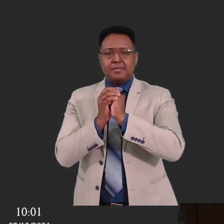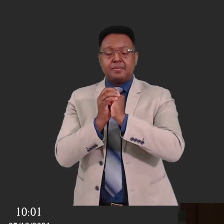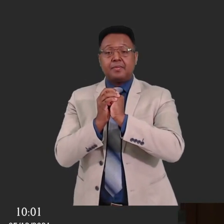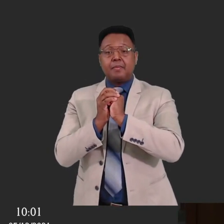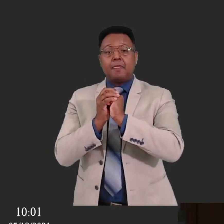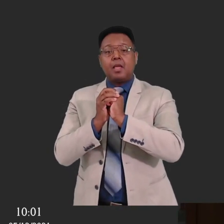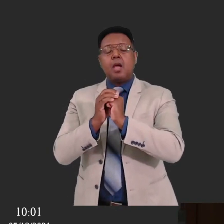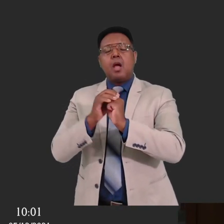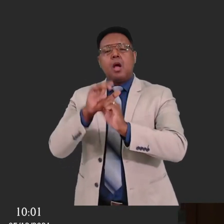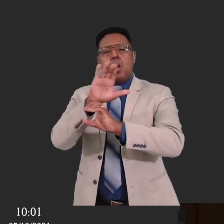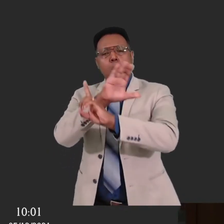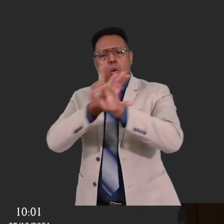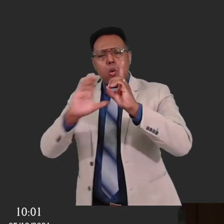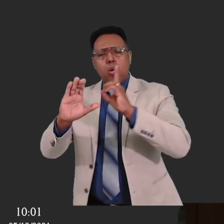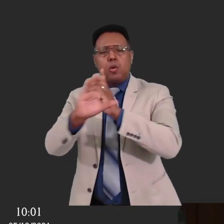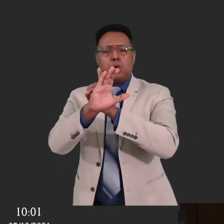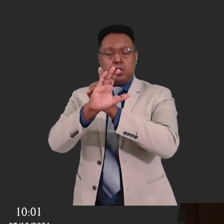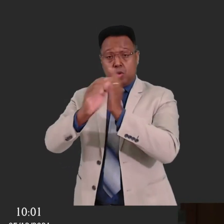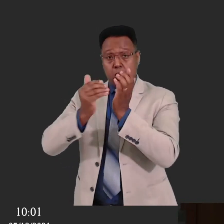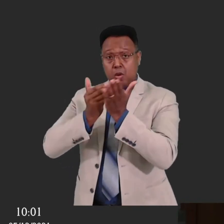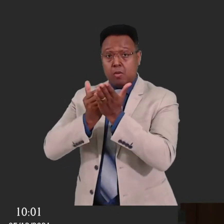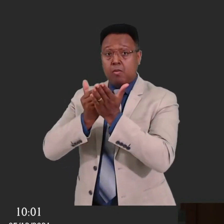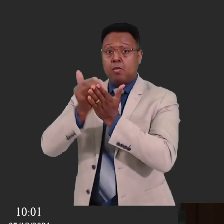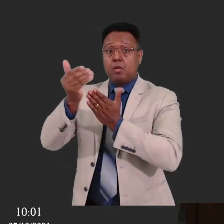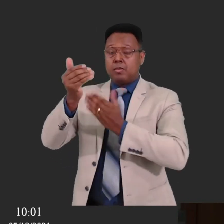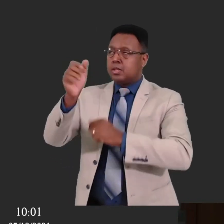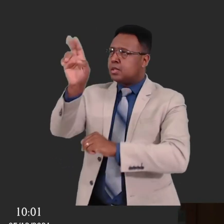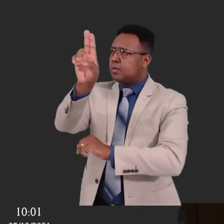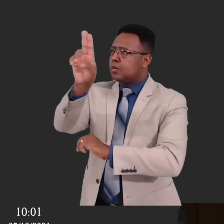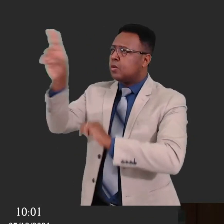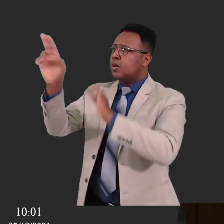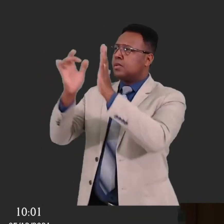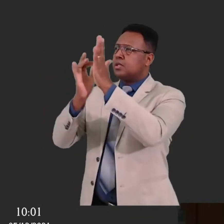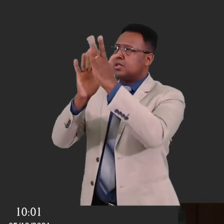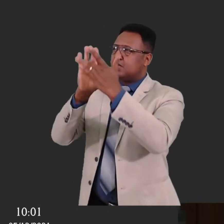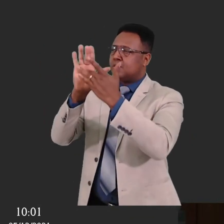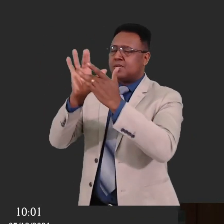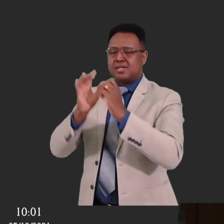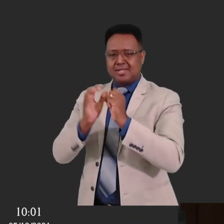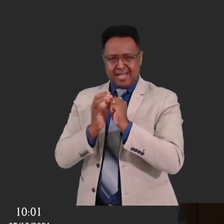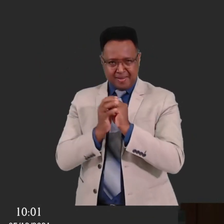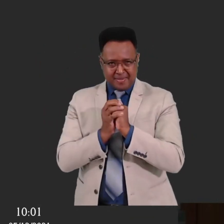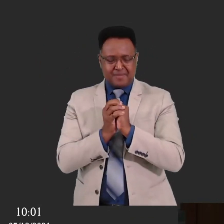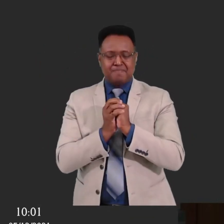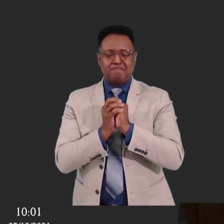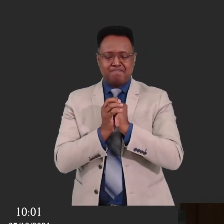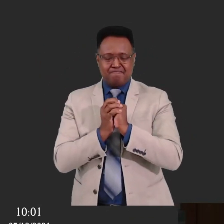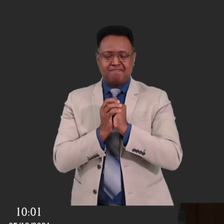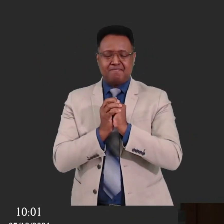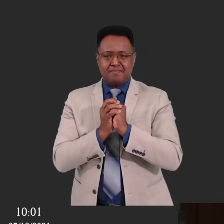Amém. Iniciemos este santo culto a Deus em nome do Senhor Jesus.